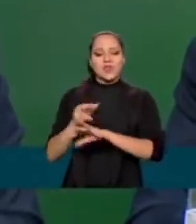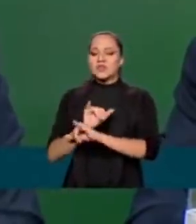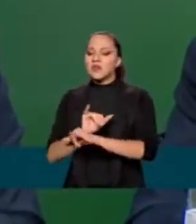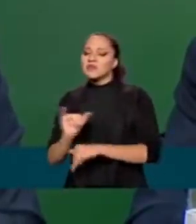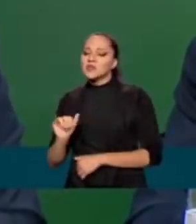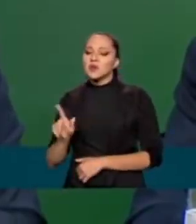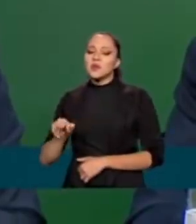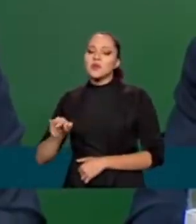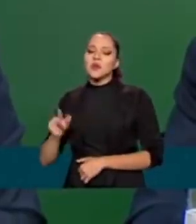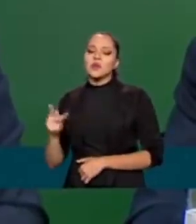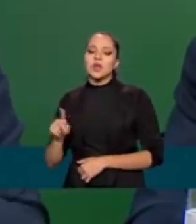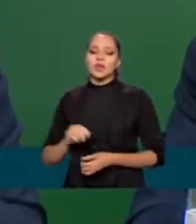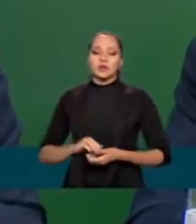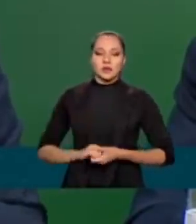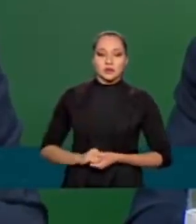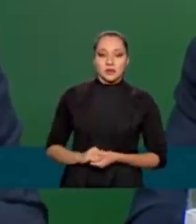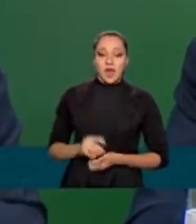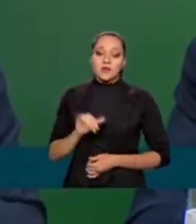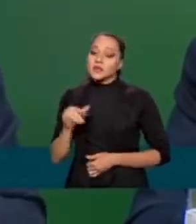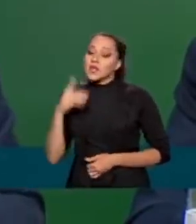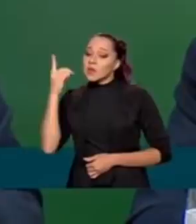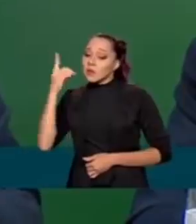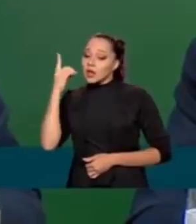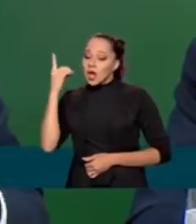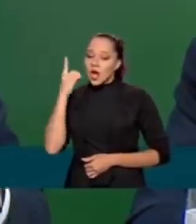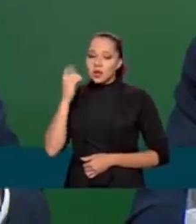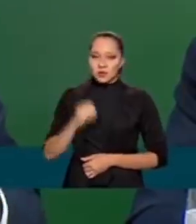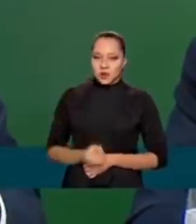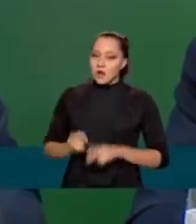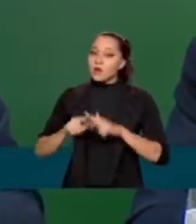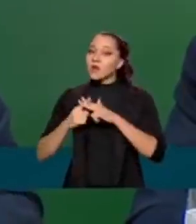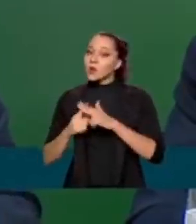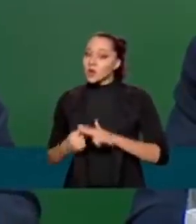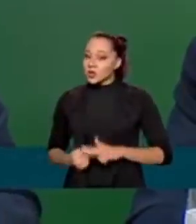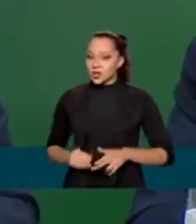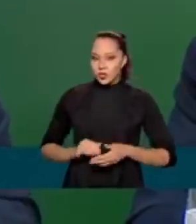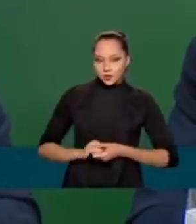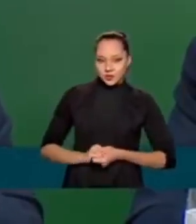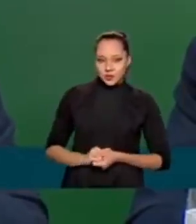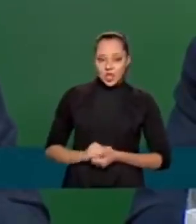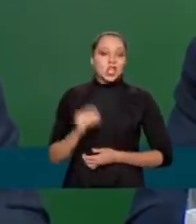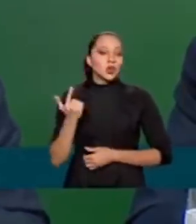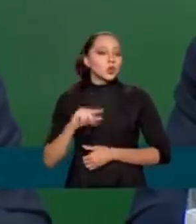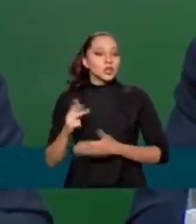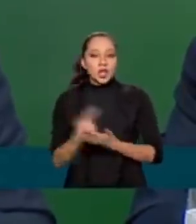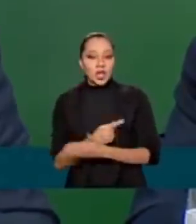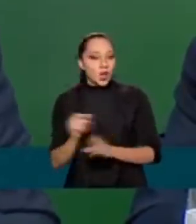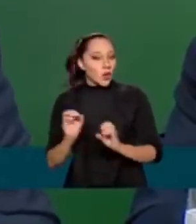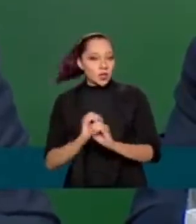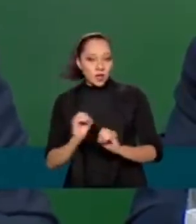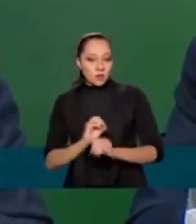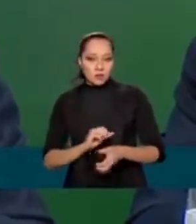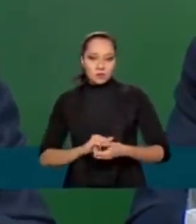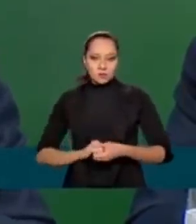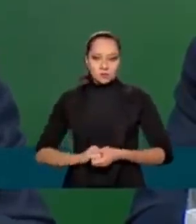irmão: deputado, foi corrigido, não há erro algum,